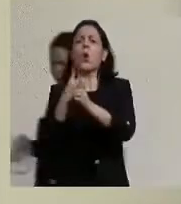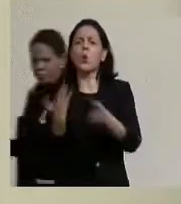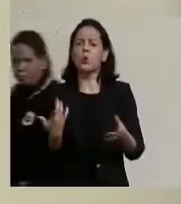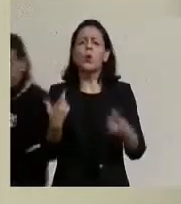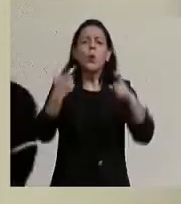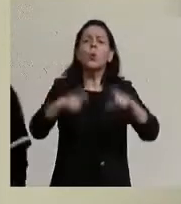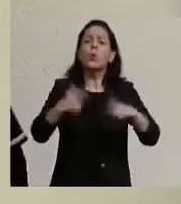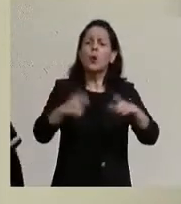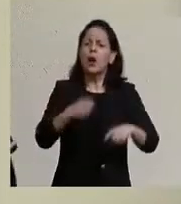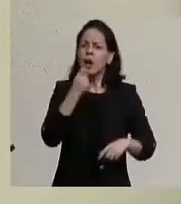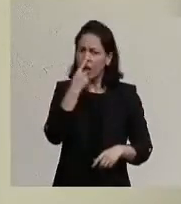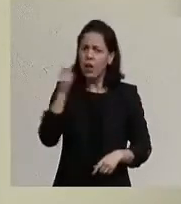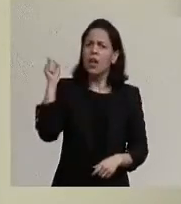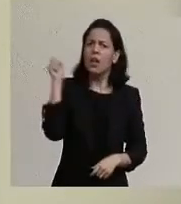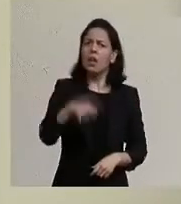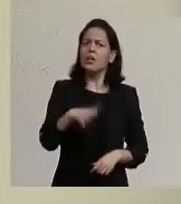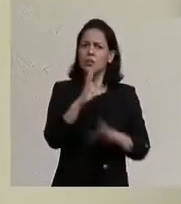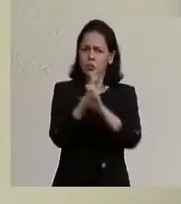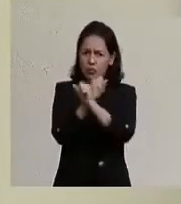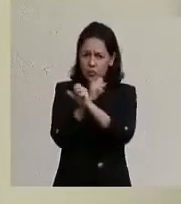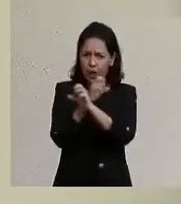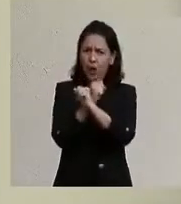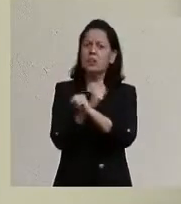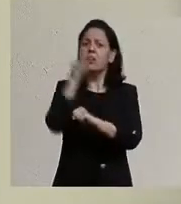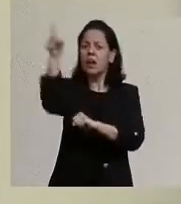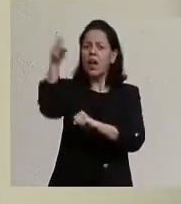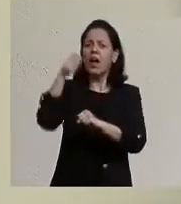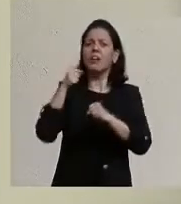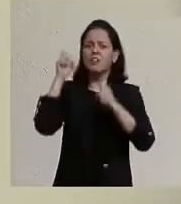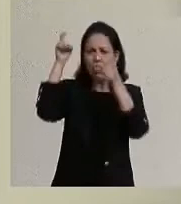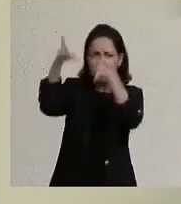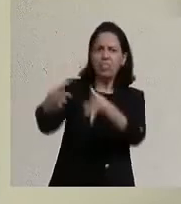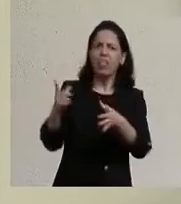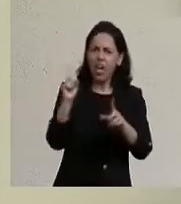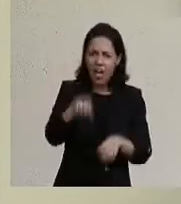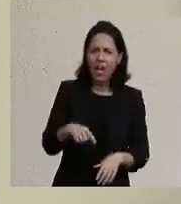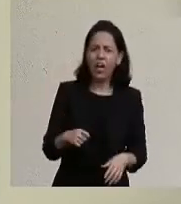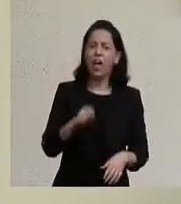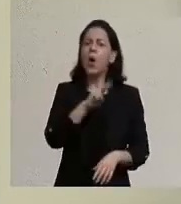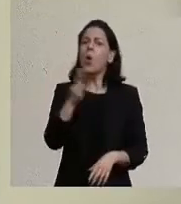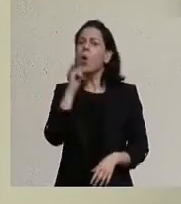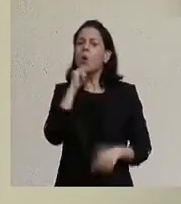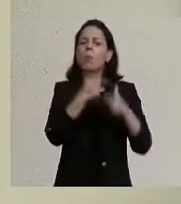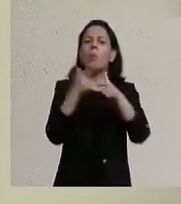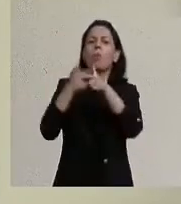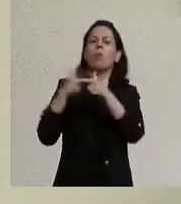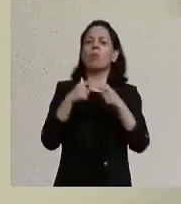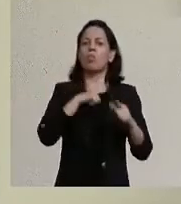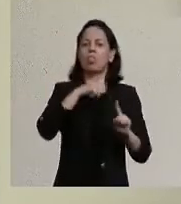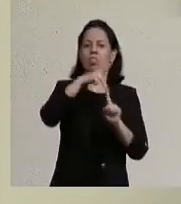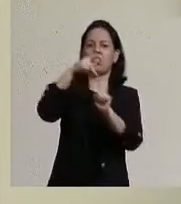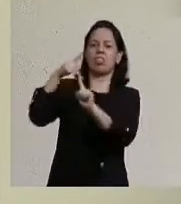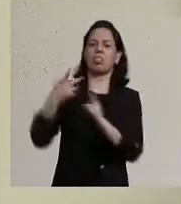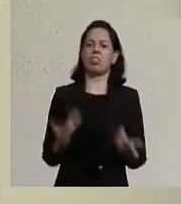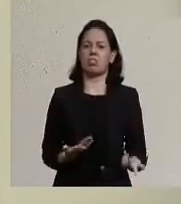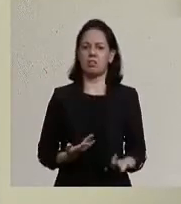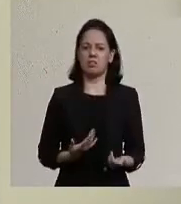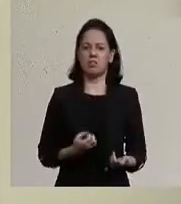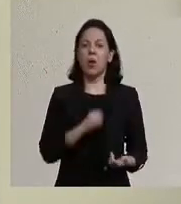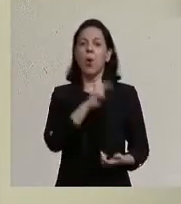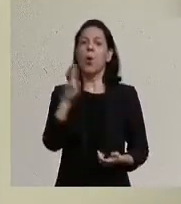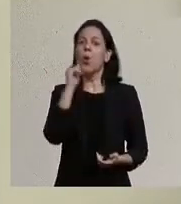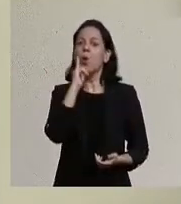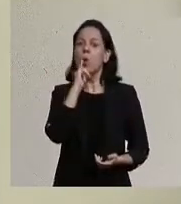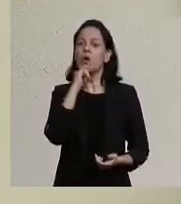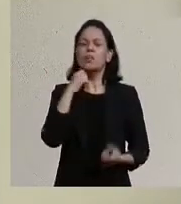pegou esse negócio aonde no lixo que você jogou em Cajamar ou nos postos que você saiu fazendo problema ou foi quando